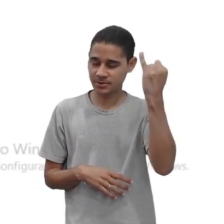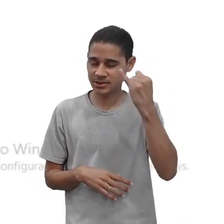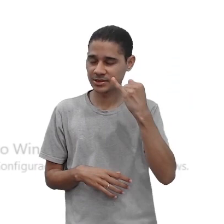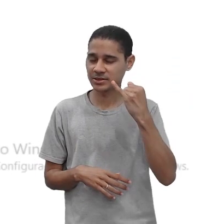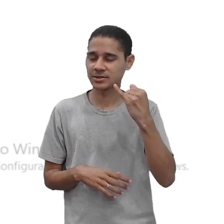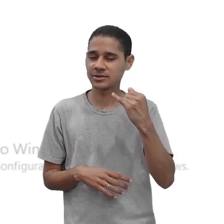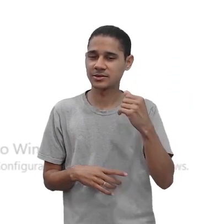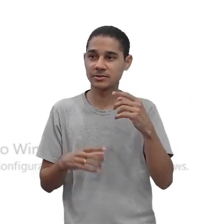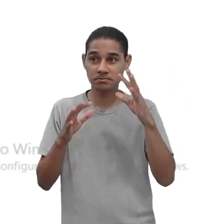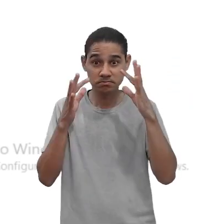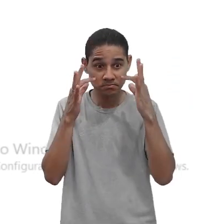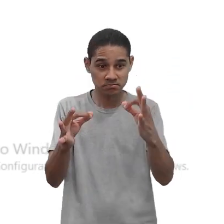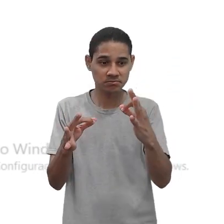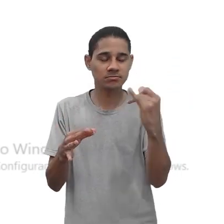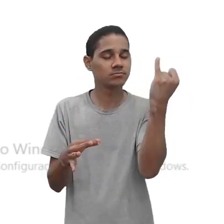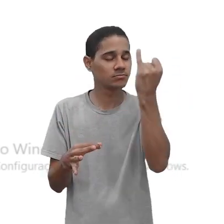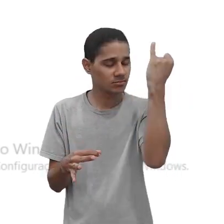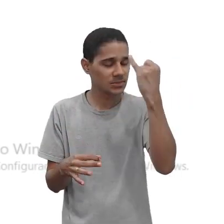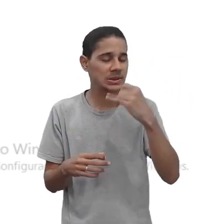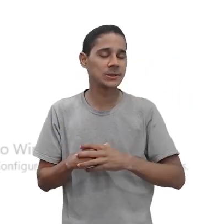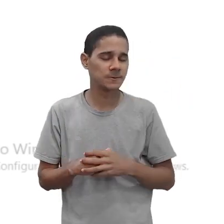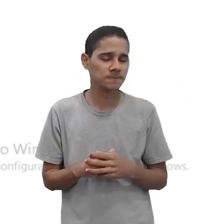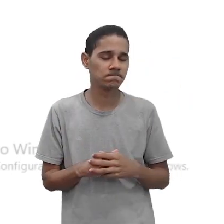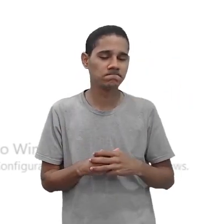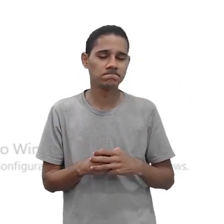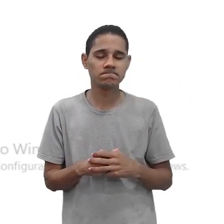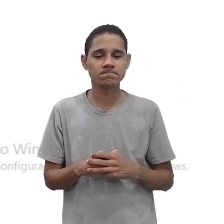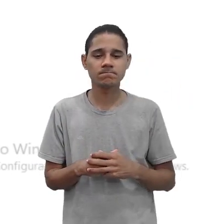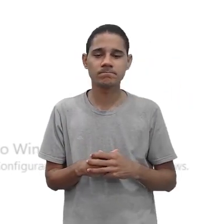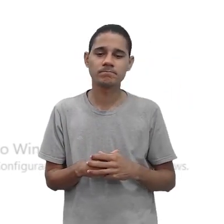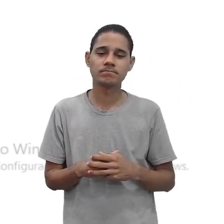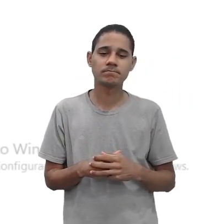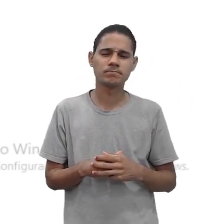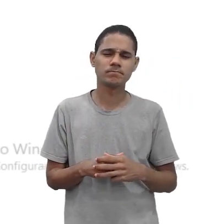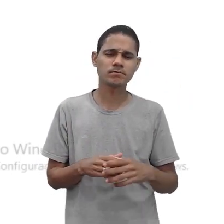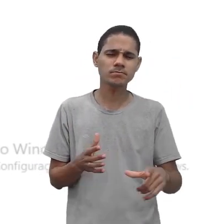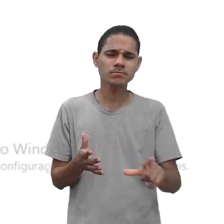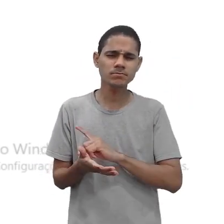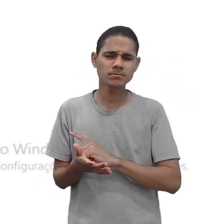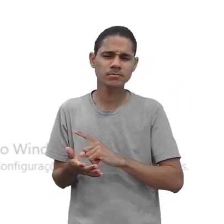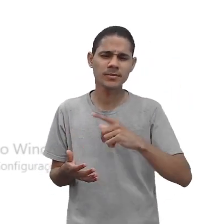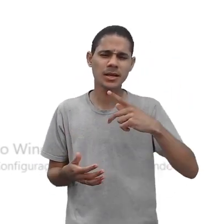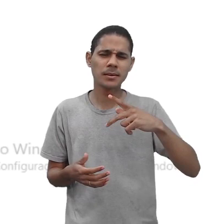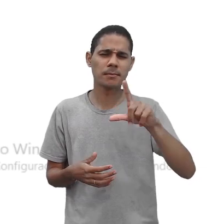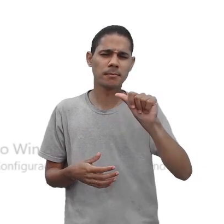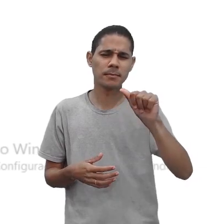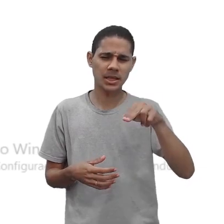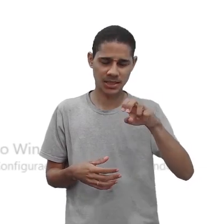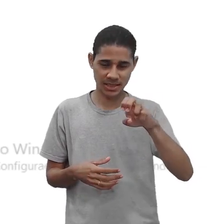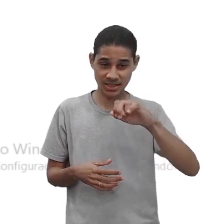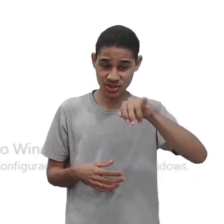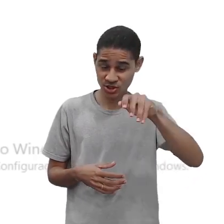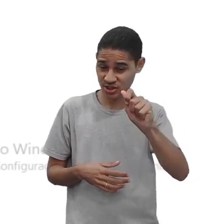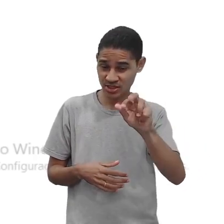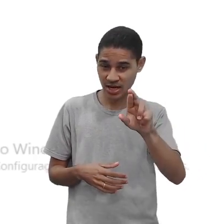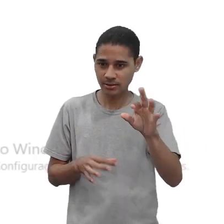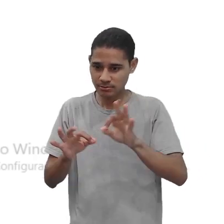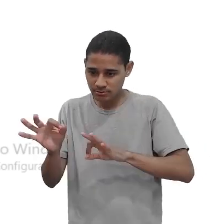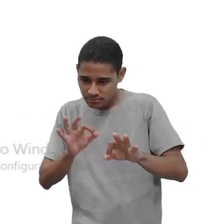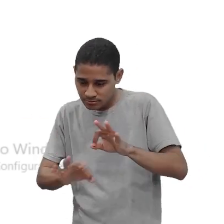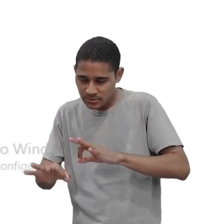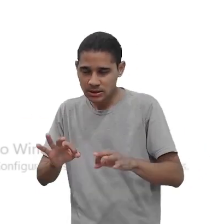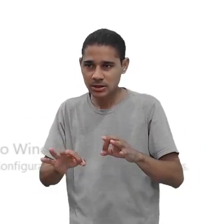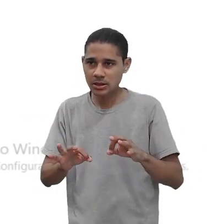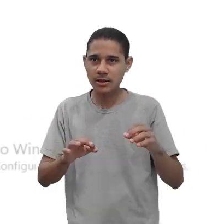de planejar essa paginação, tá? Então, planejar aí é justamente essa etapa que é um destaque que vai fazer aí com que a